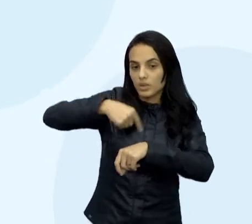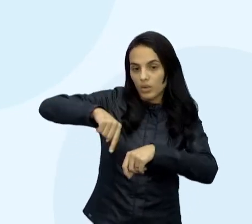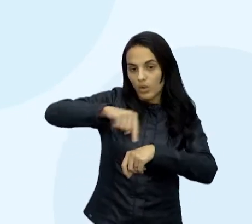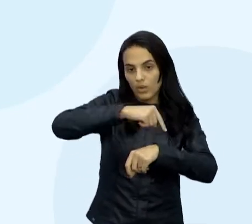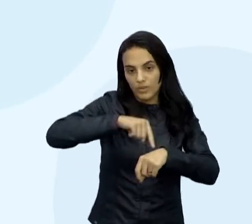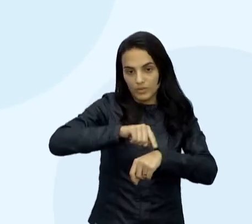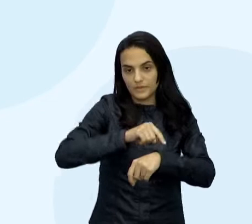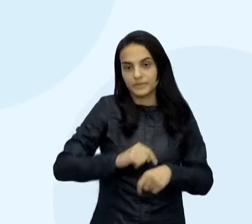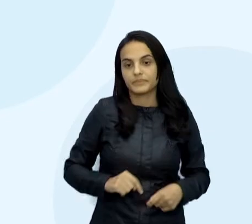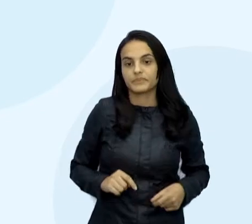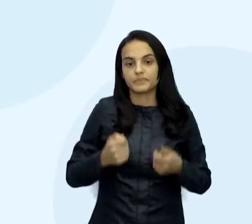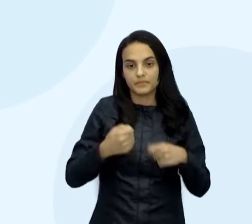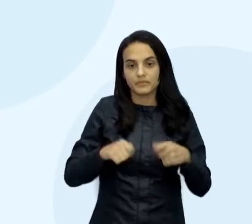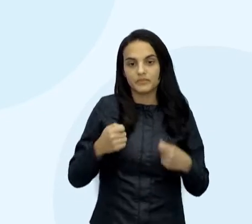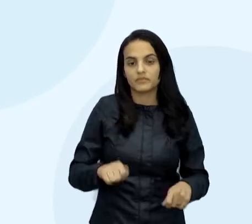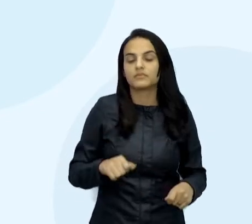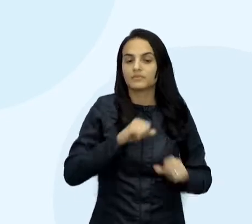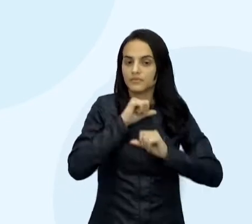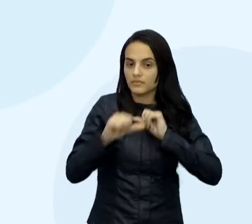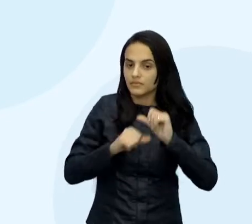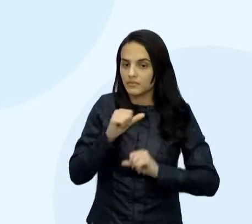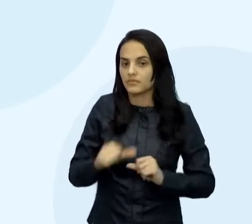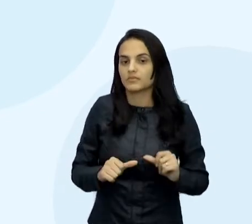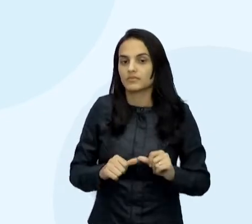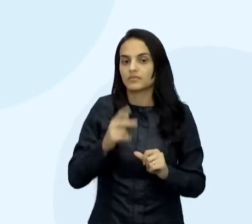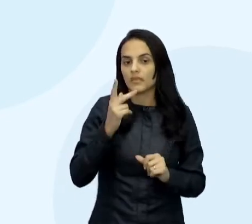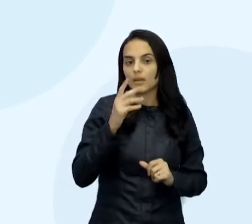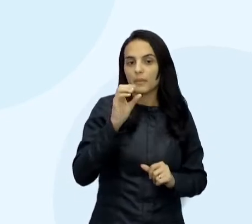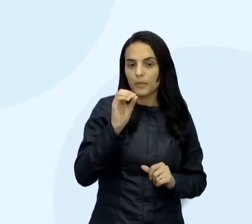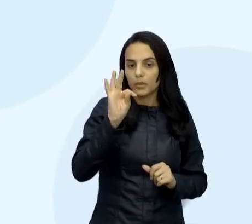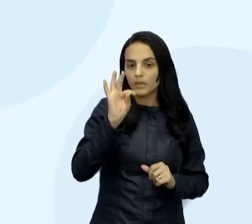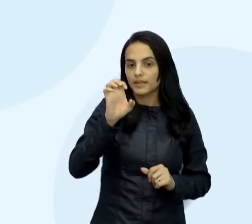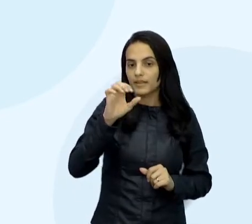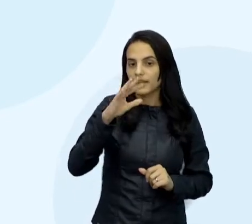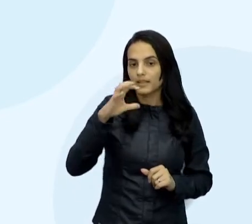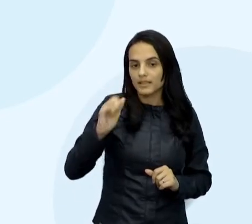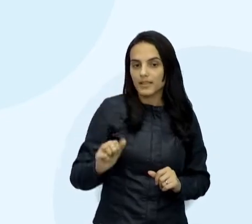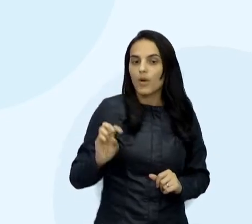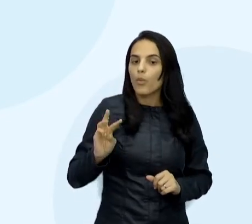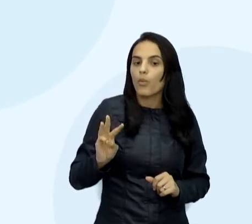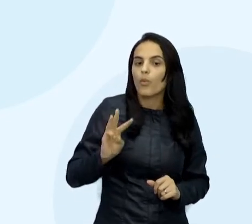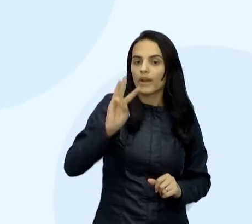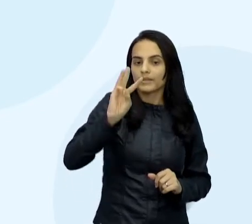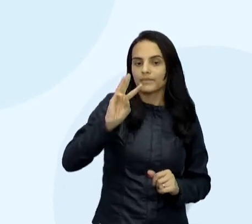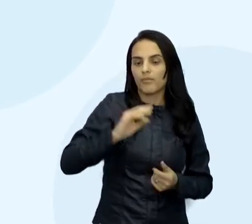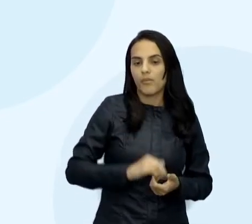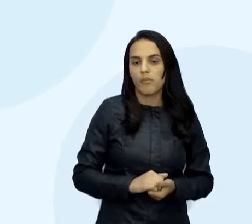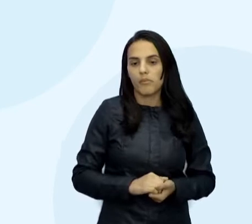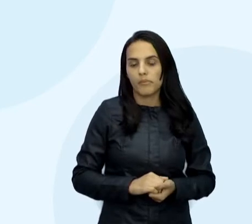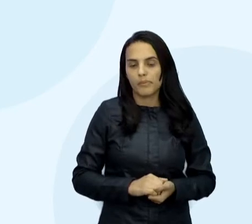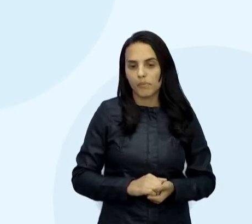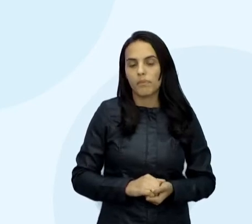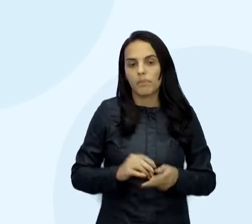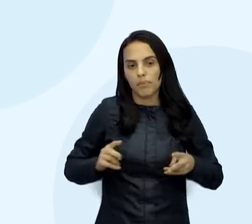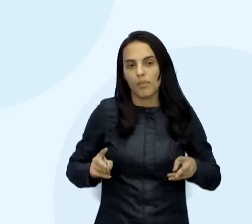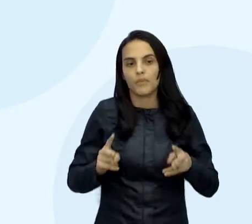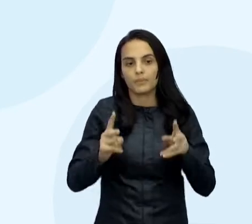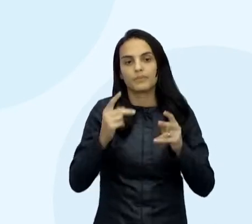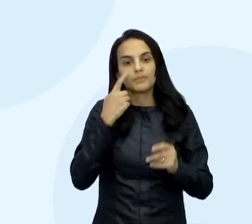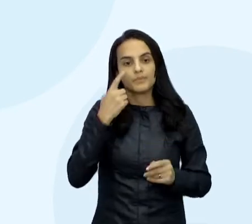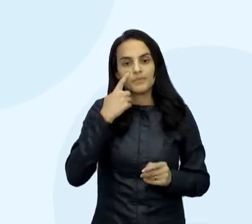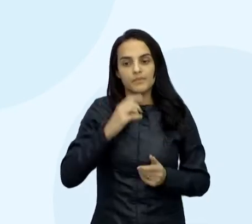essa transformação aqui. A potência é dada em watt, né? Como eu escrevi aqui. Tá bom? Então, continuando.